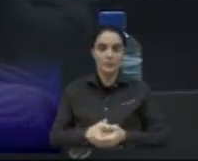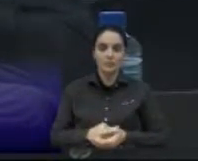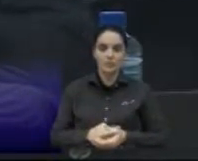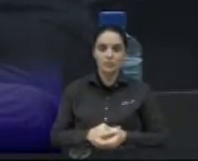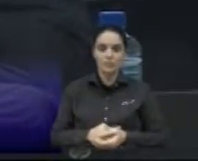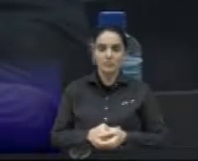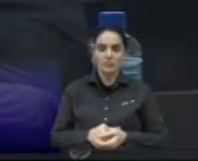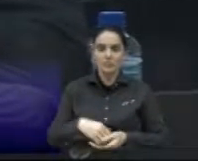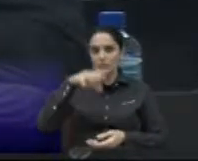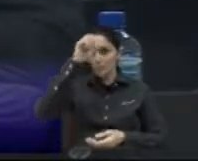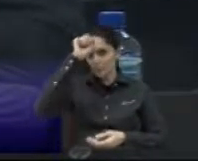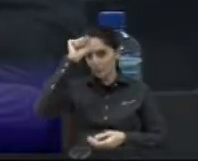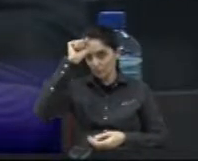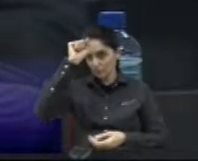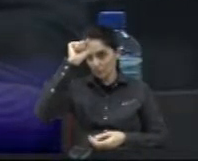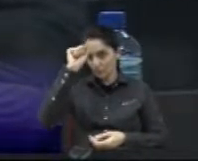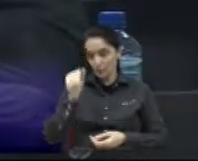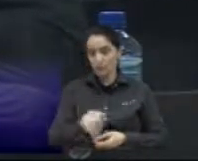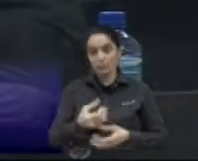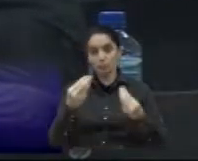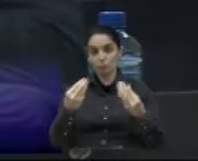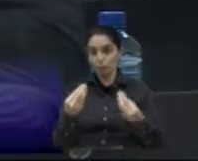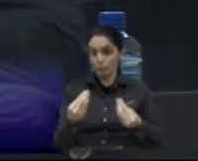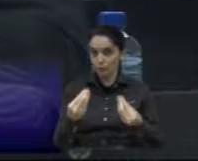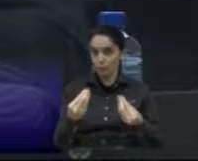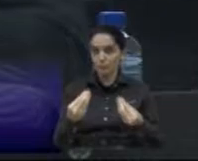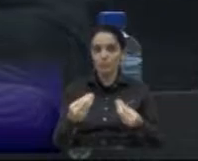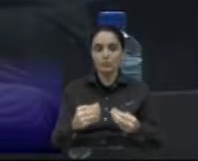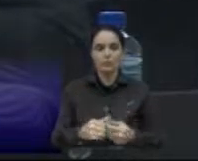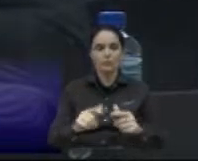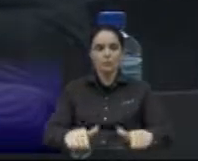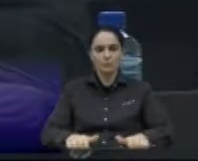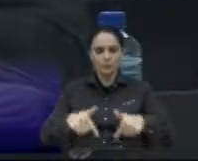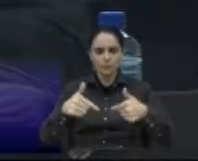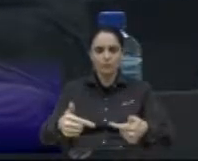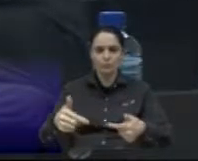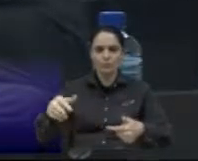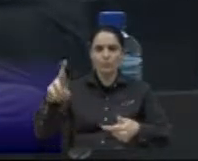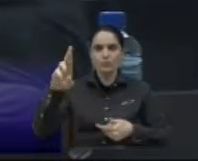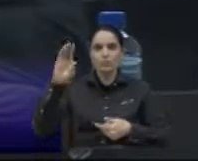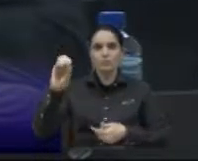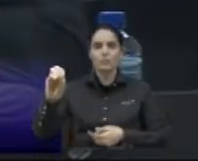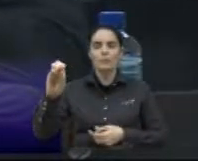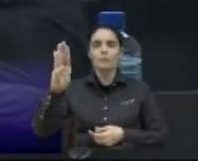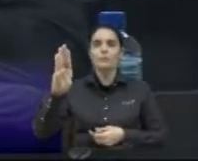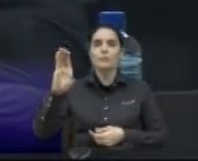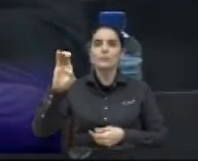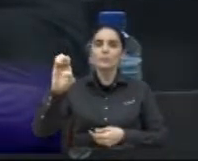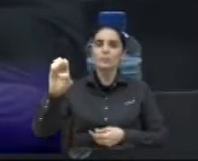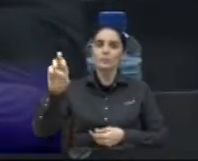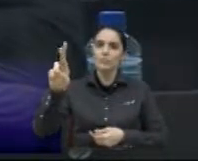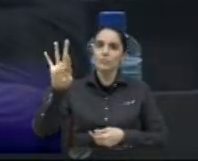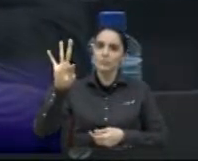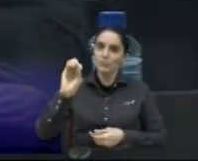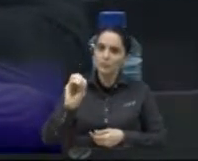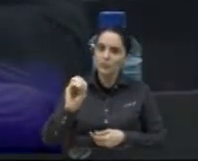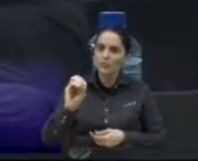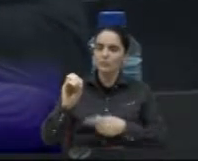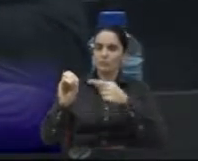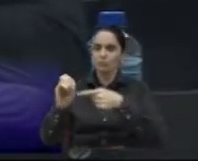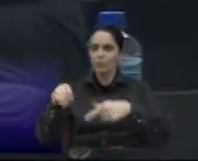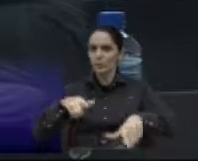aprendi muito antes com a dedicação e o empenho do senhor Roberto Paulino de Araújo. Todo o trabalho que ele fazia